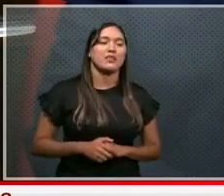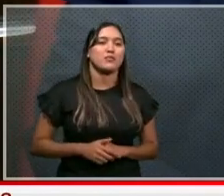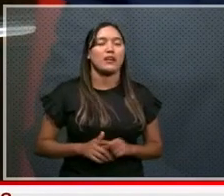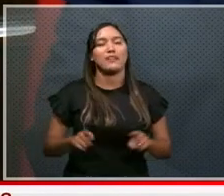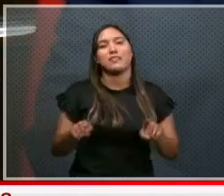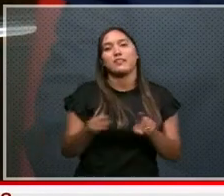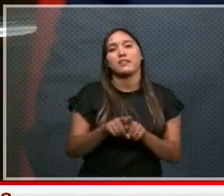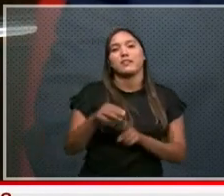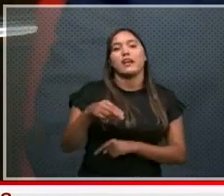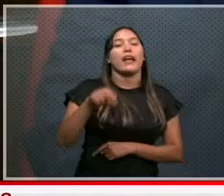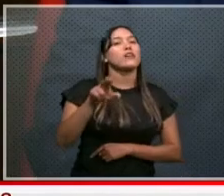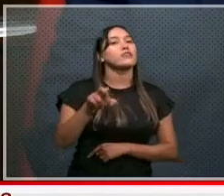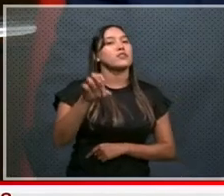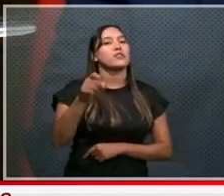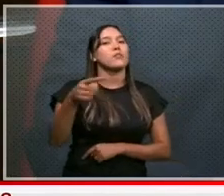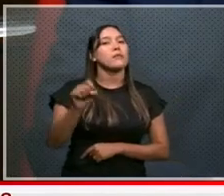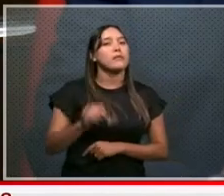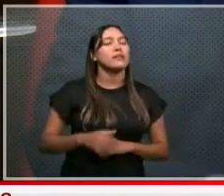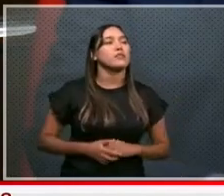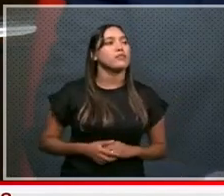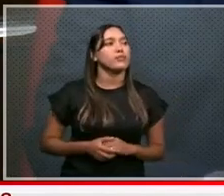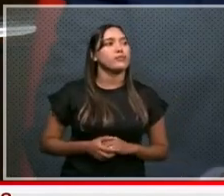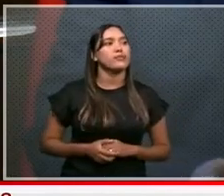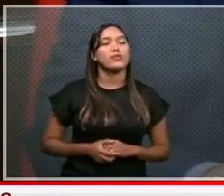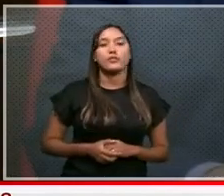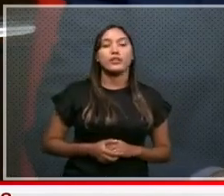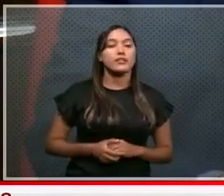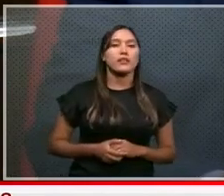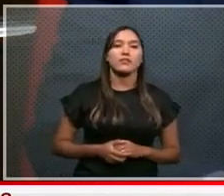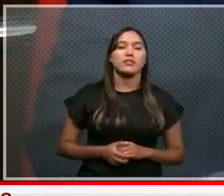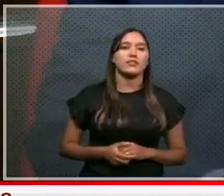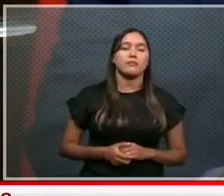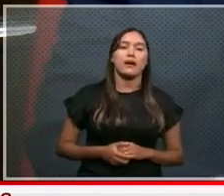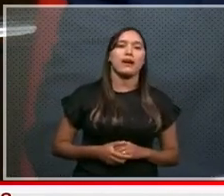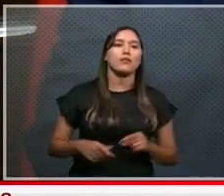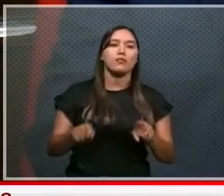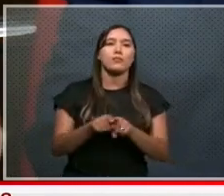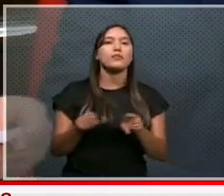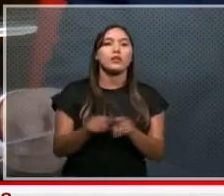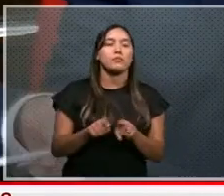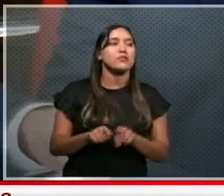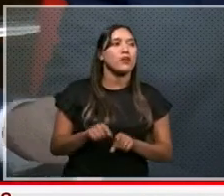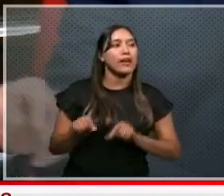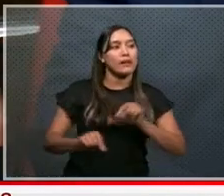da vara agrária do Ministério Público do Estado para sua saudação